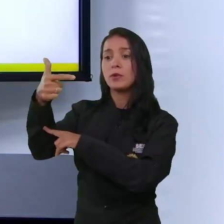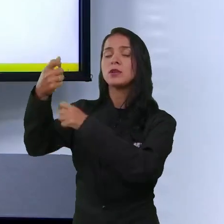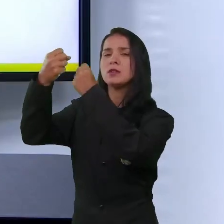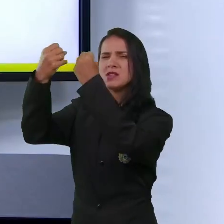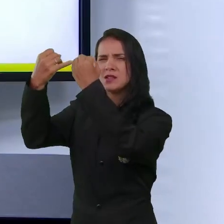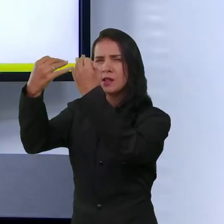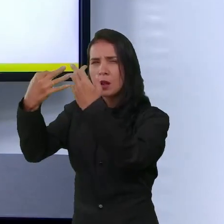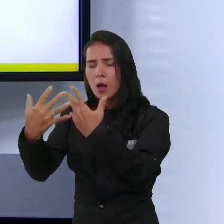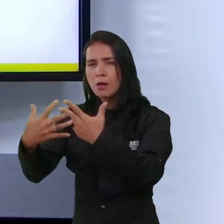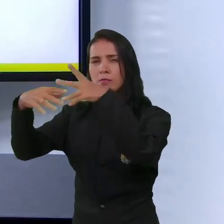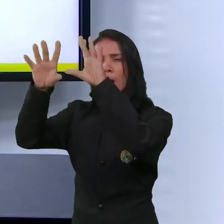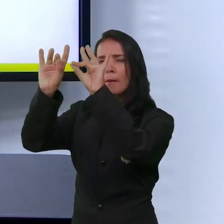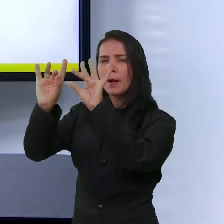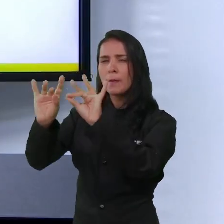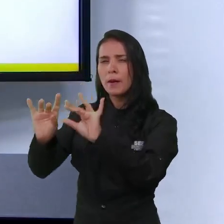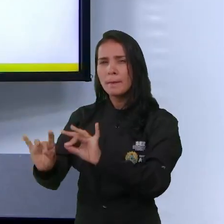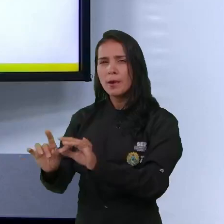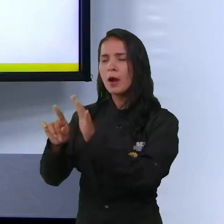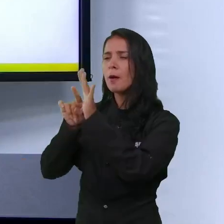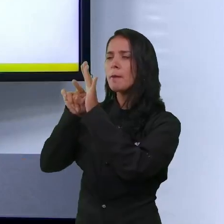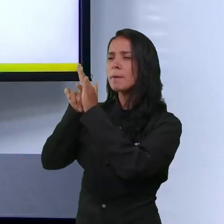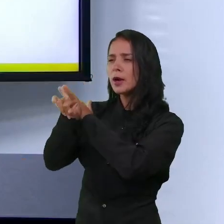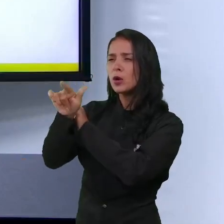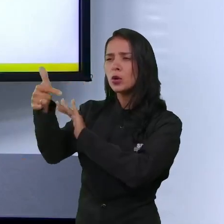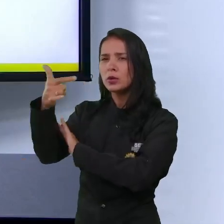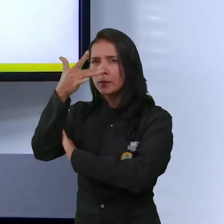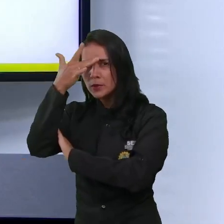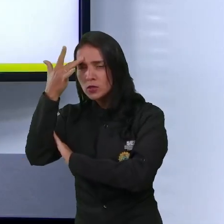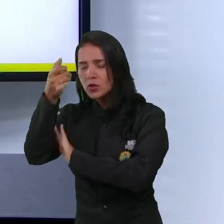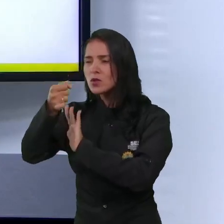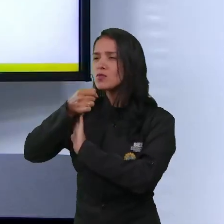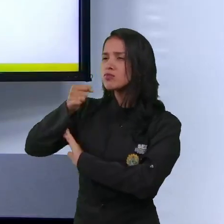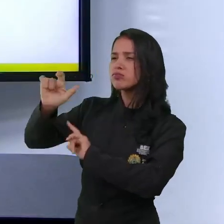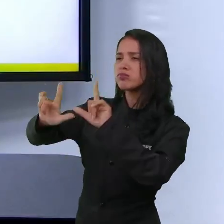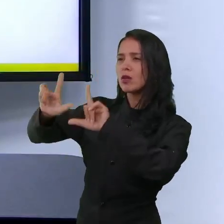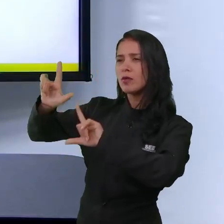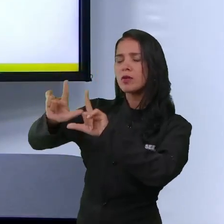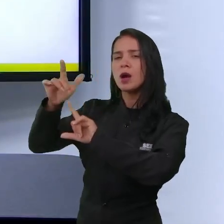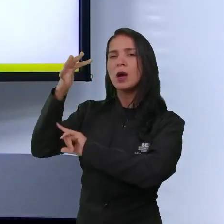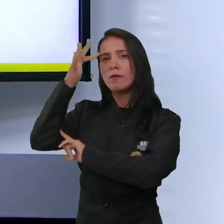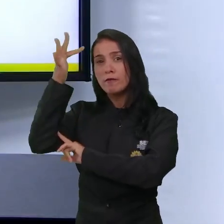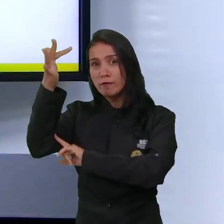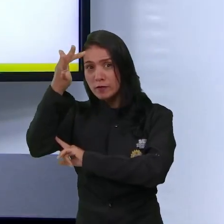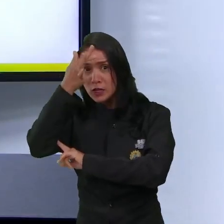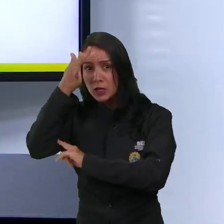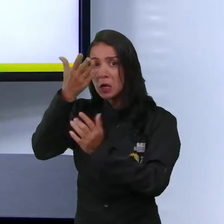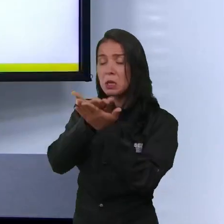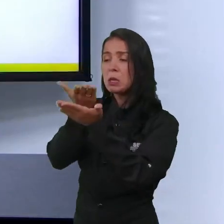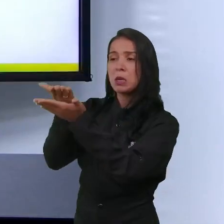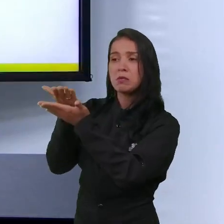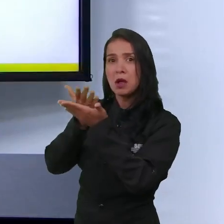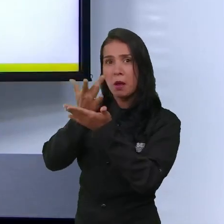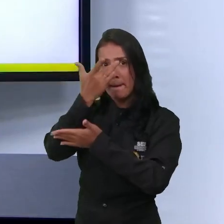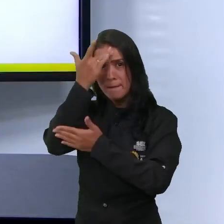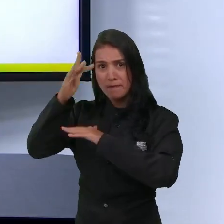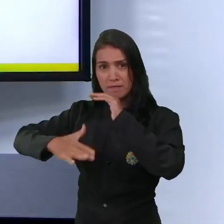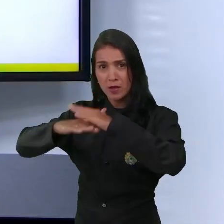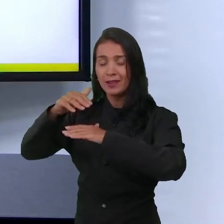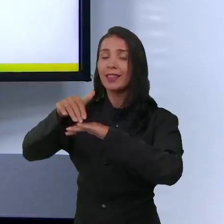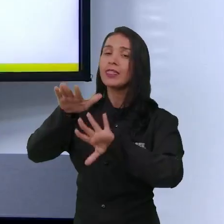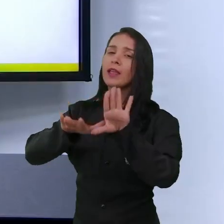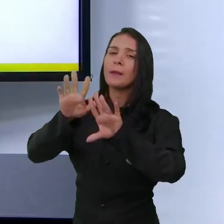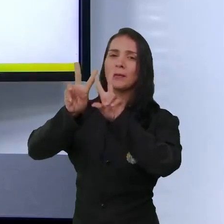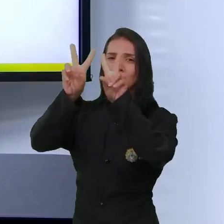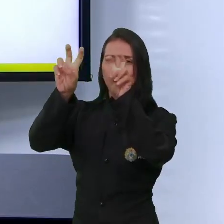aconteceu, procura dados, estatísticas, filósofos, estudiosos sobre o assunto, vai depender ali do tema